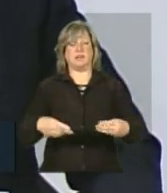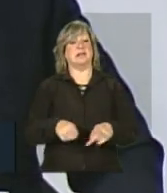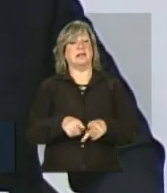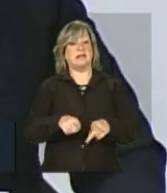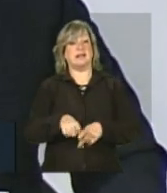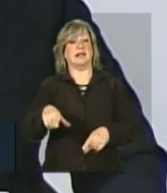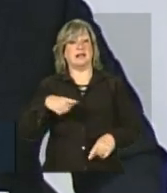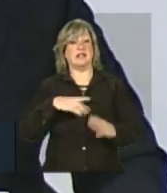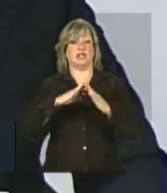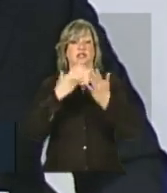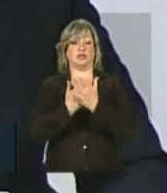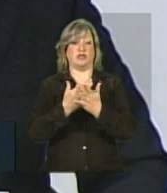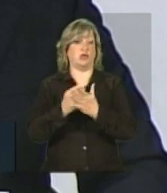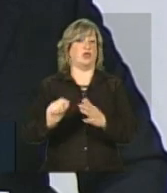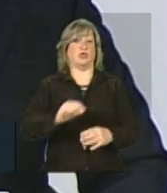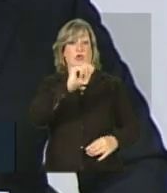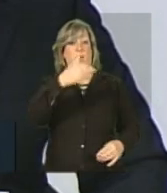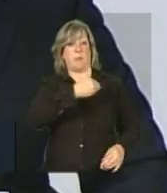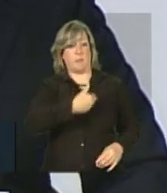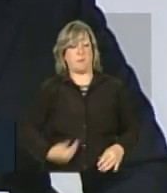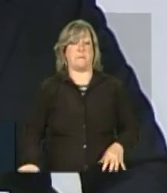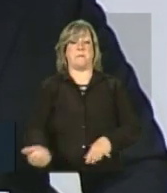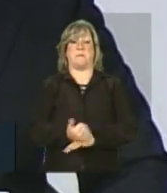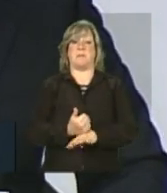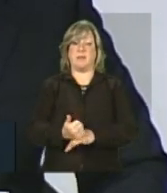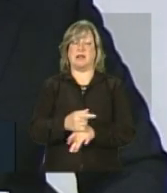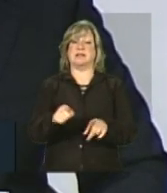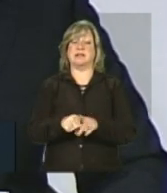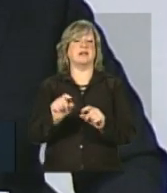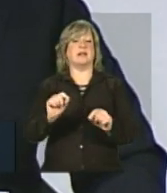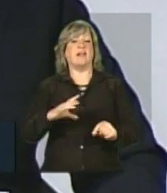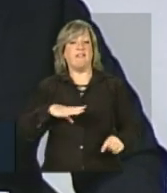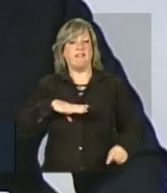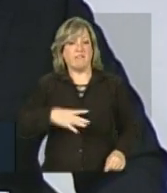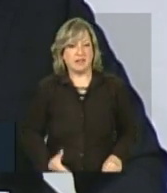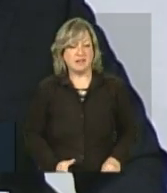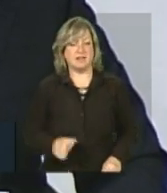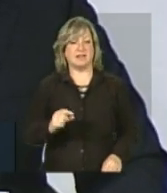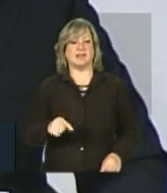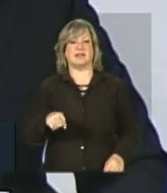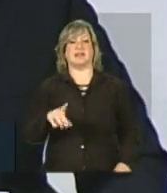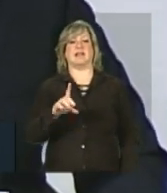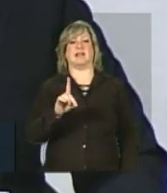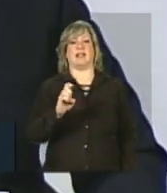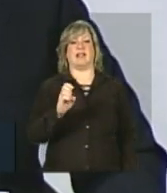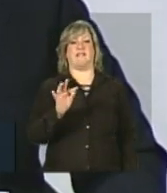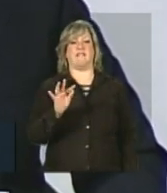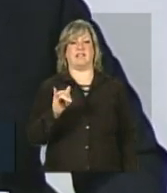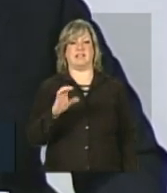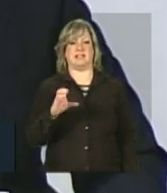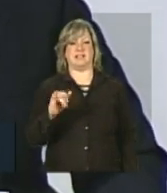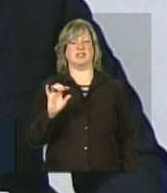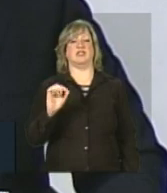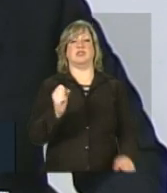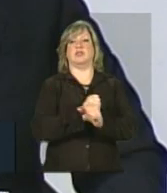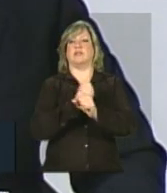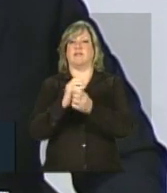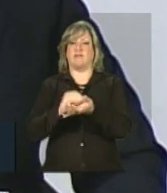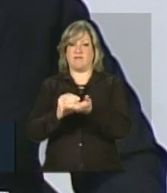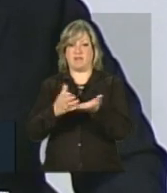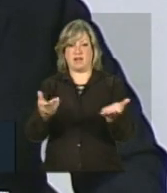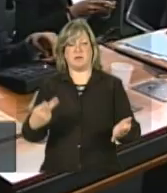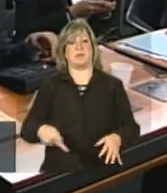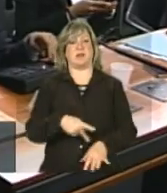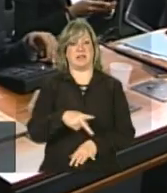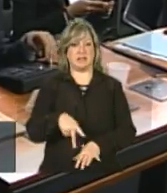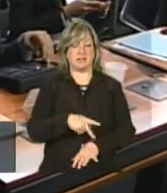mais as escolas do Brasil, servirão para enfrentar esse déficit de infraestrutura no país. Mas chama